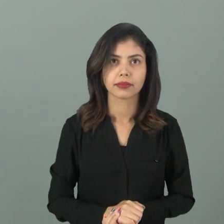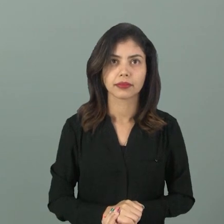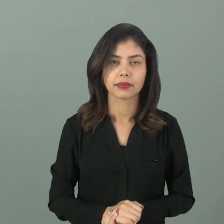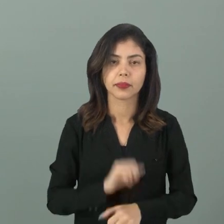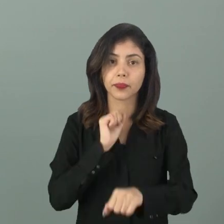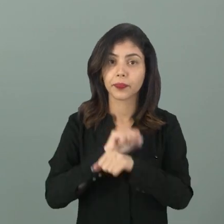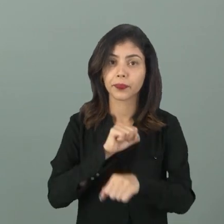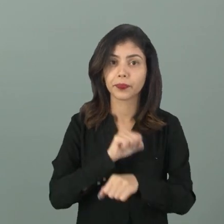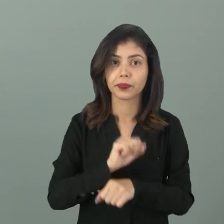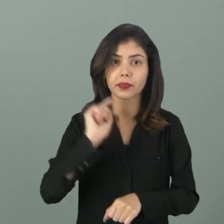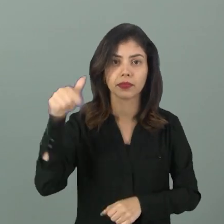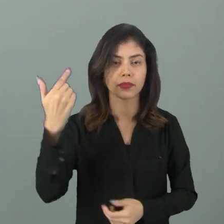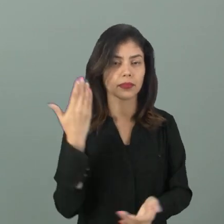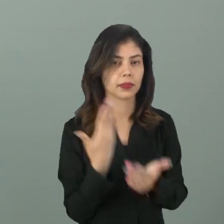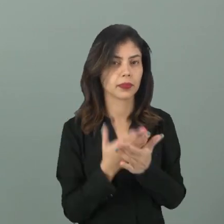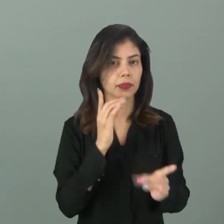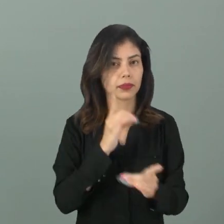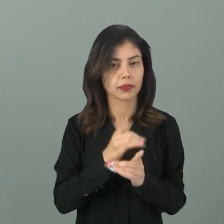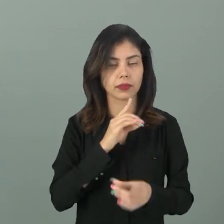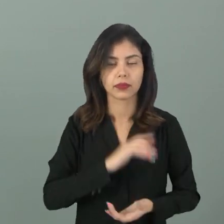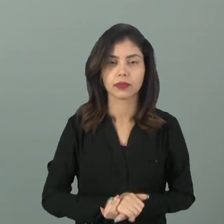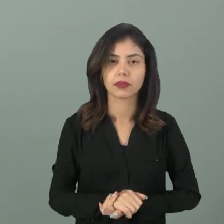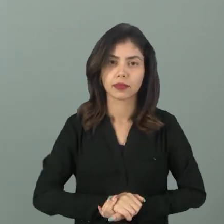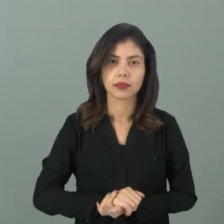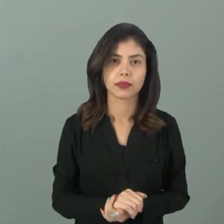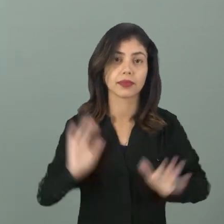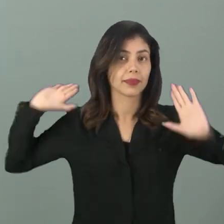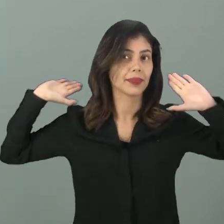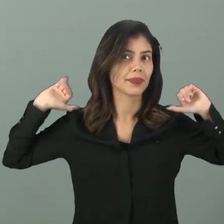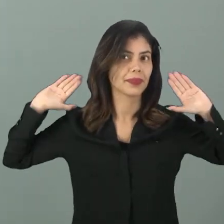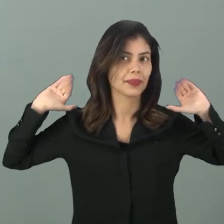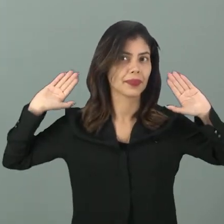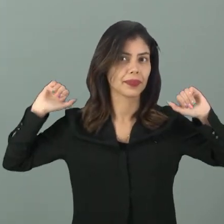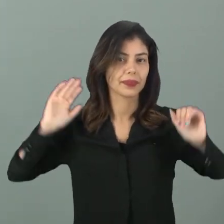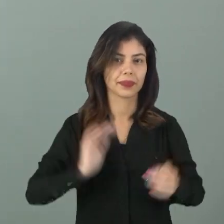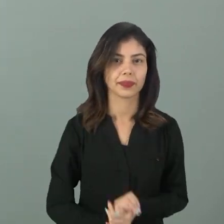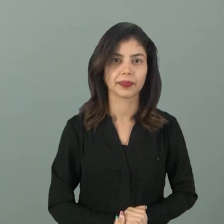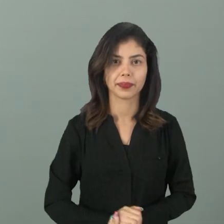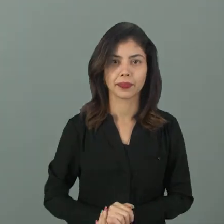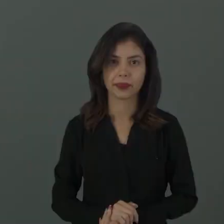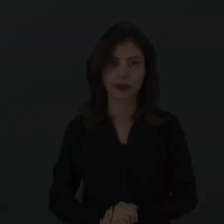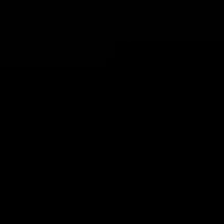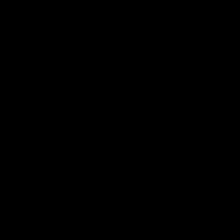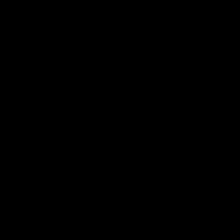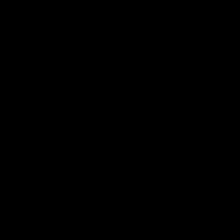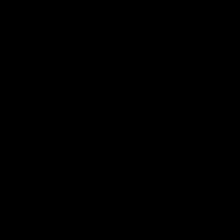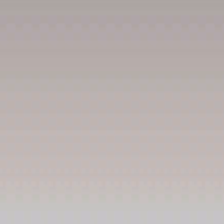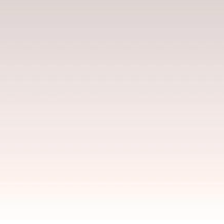espero você no nosso próximo encontro, tá bom? Tchau, tchau e até lá!